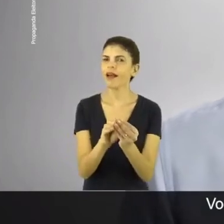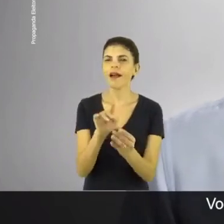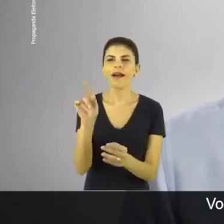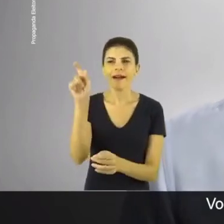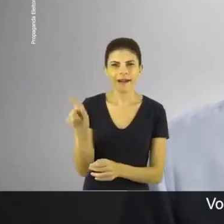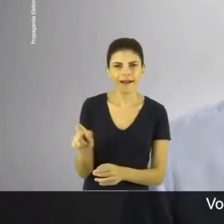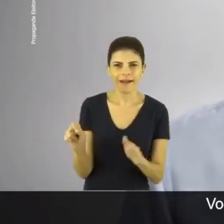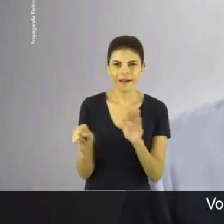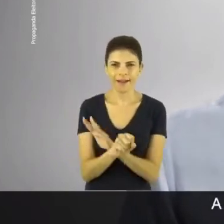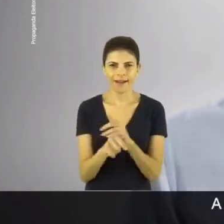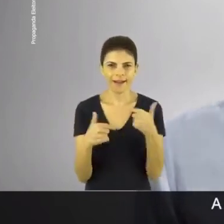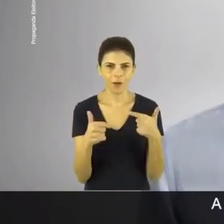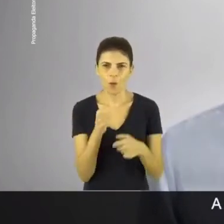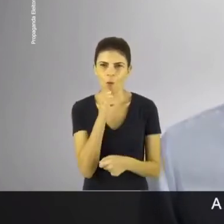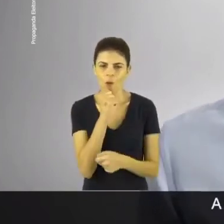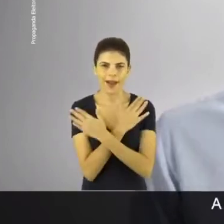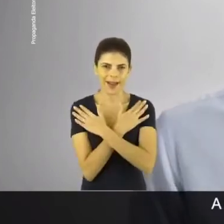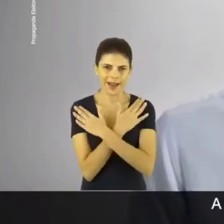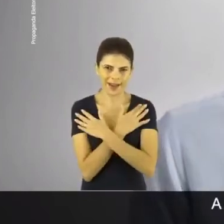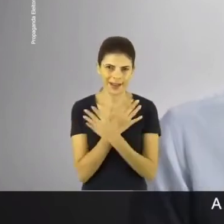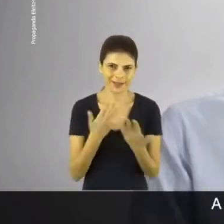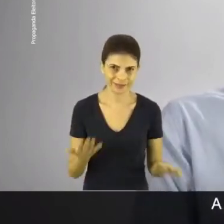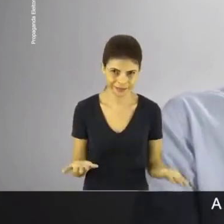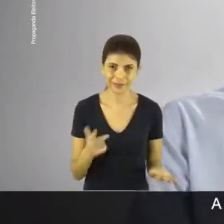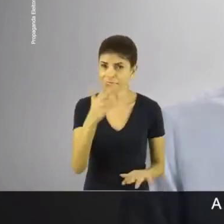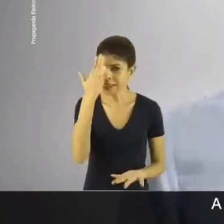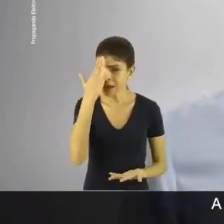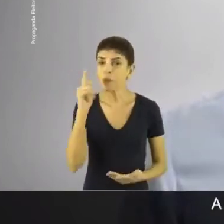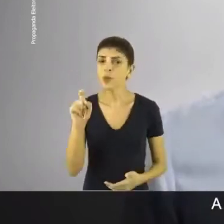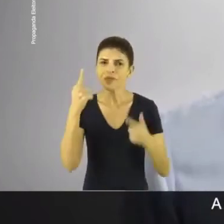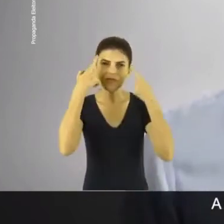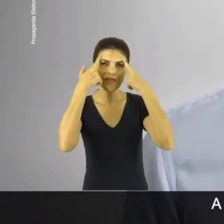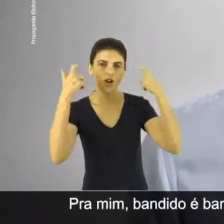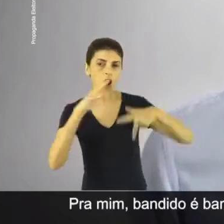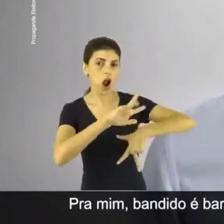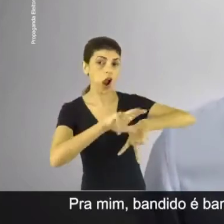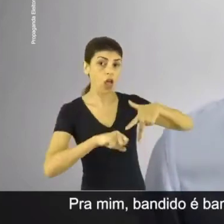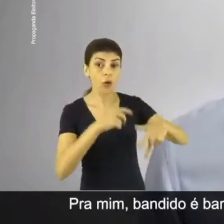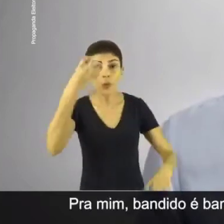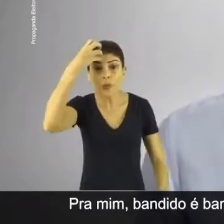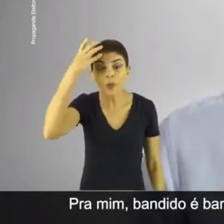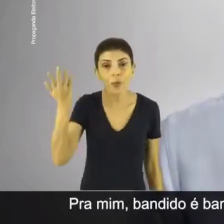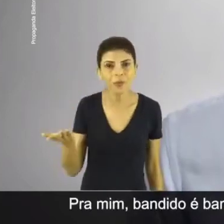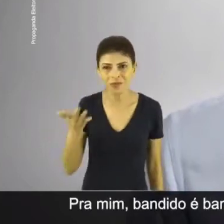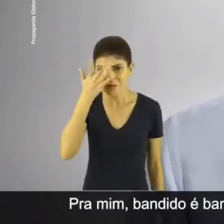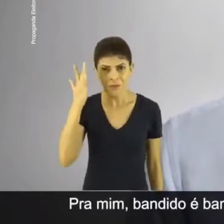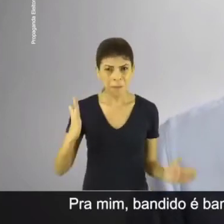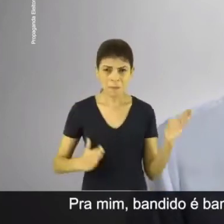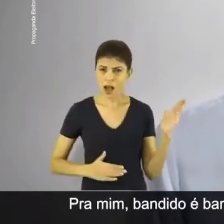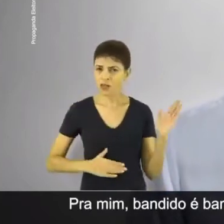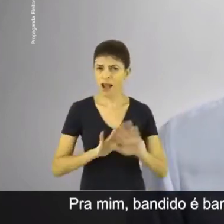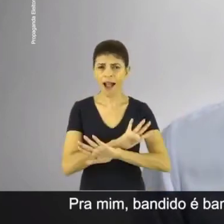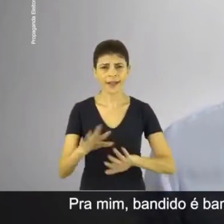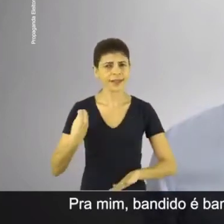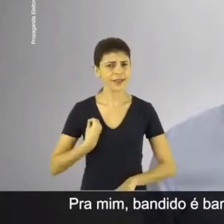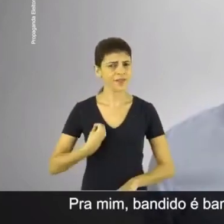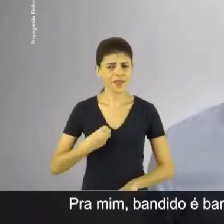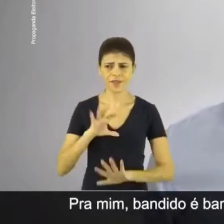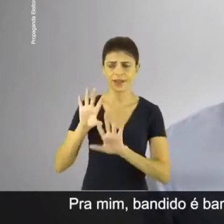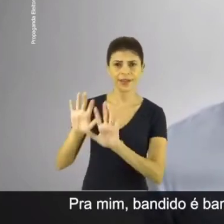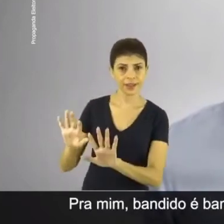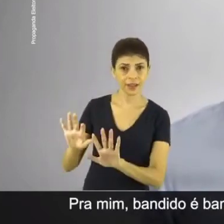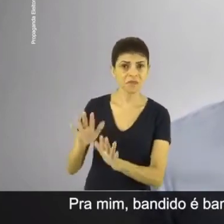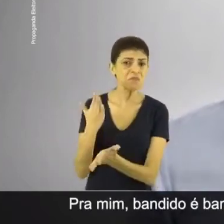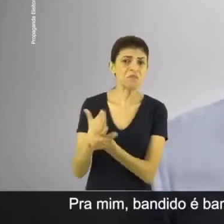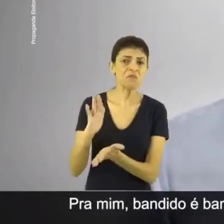está desempregado. A violência e a corrupção são culpadas por isso. Para mim, bandido é bandido. Não